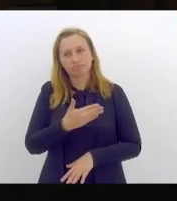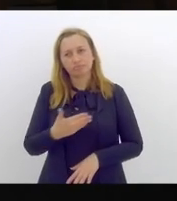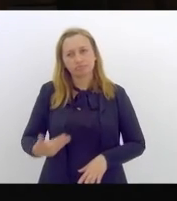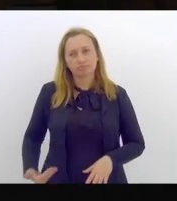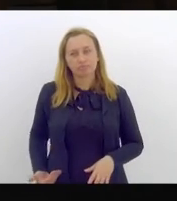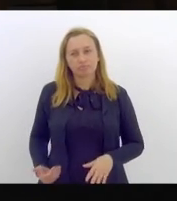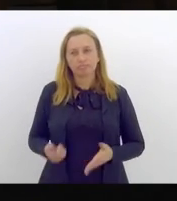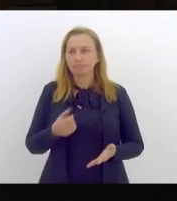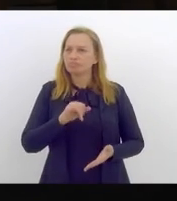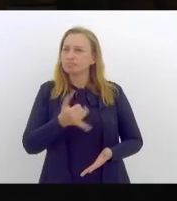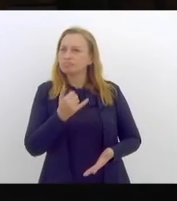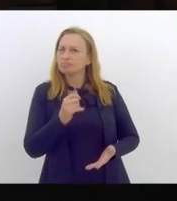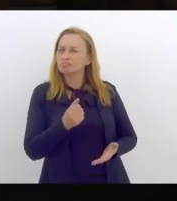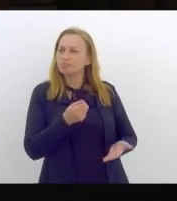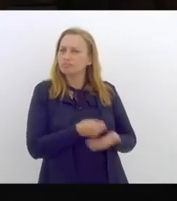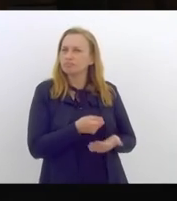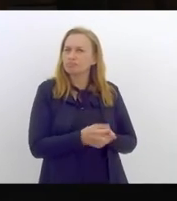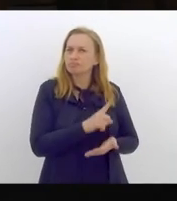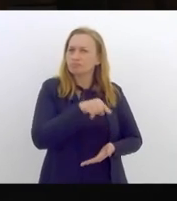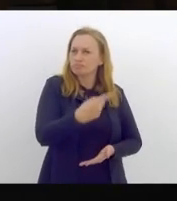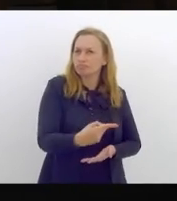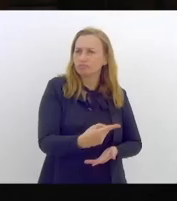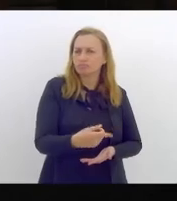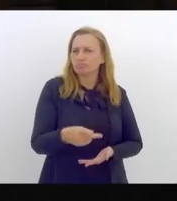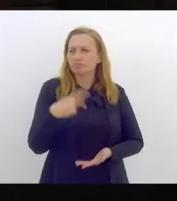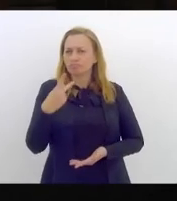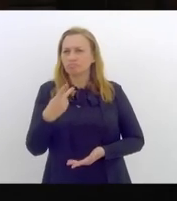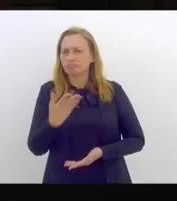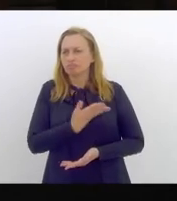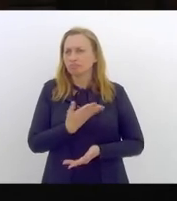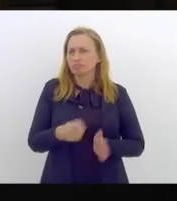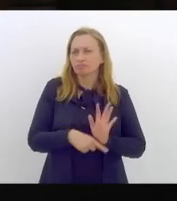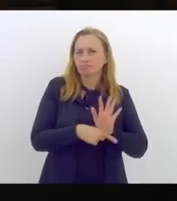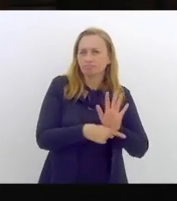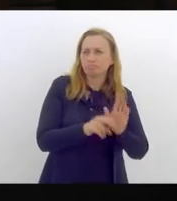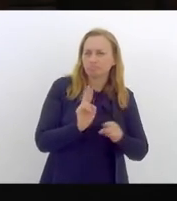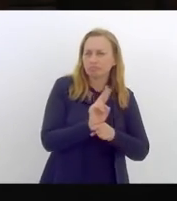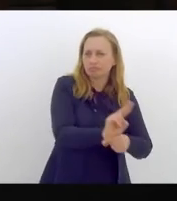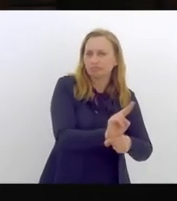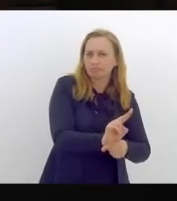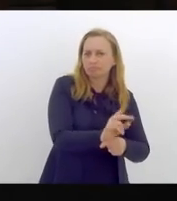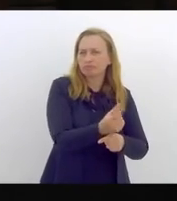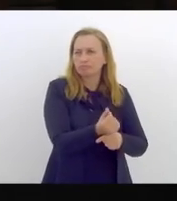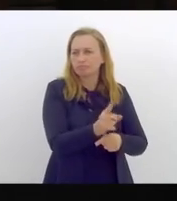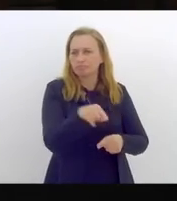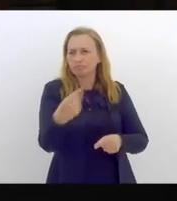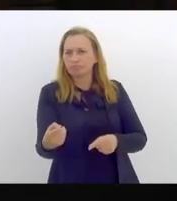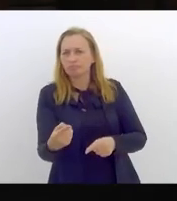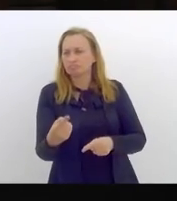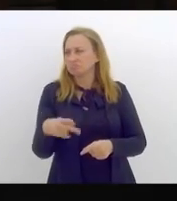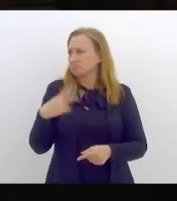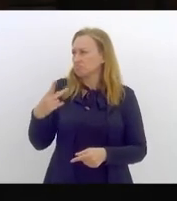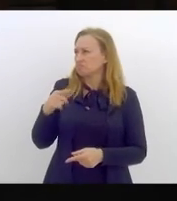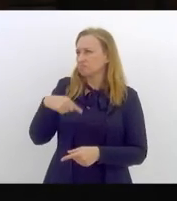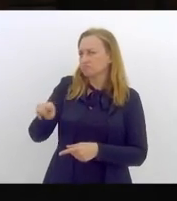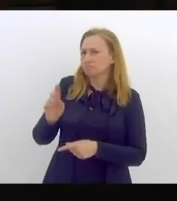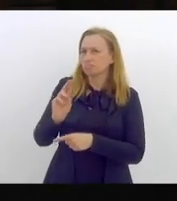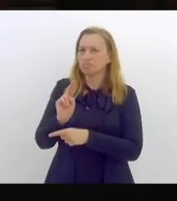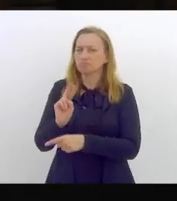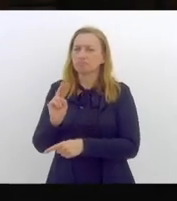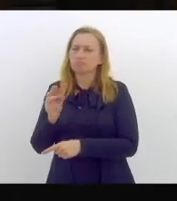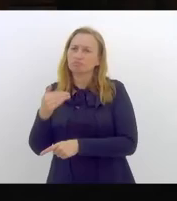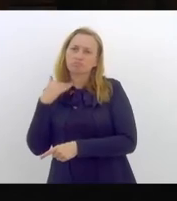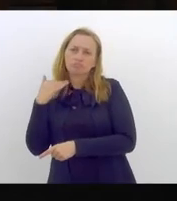juros de outro ente público? Que eu não estou falando de um amigo emprestando dinheiro para o outro, eu não estou falando de você ir ali no banco que